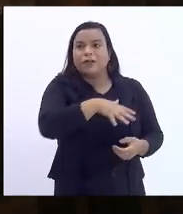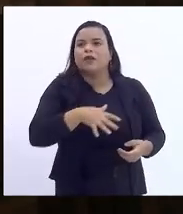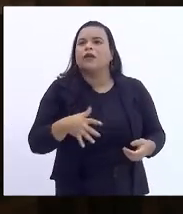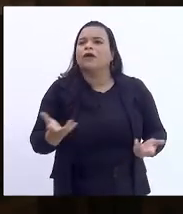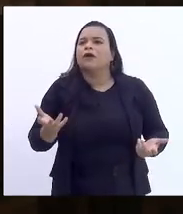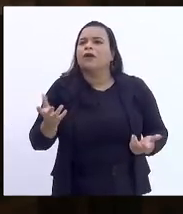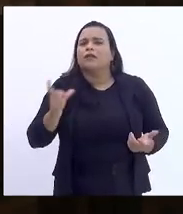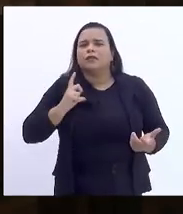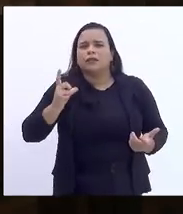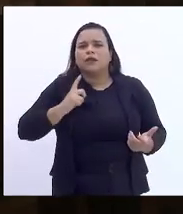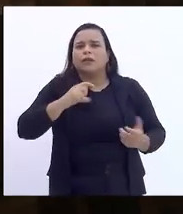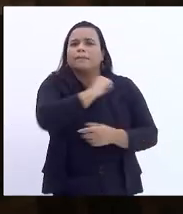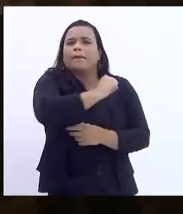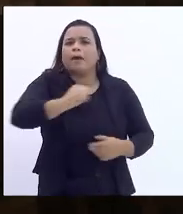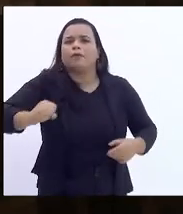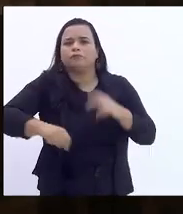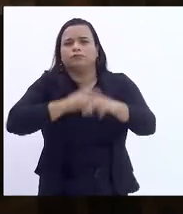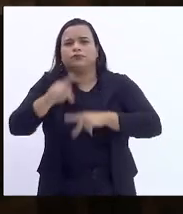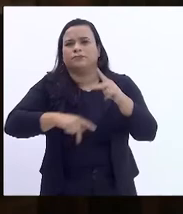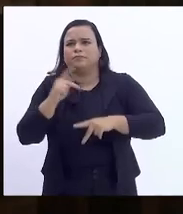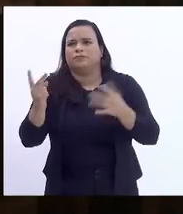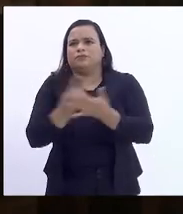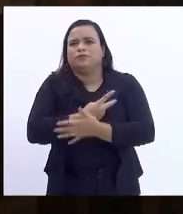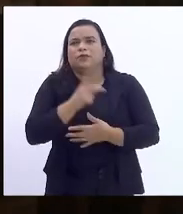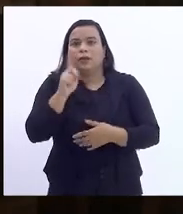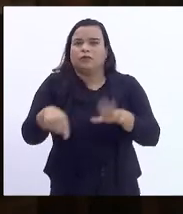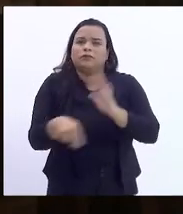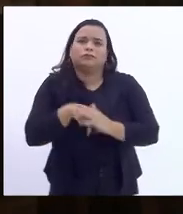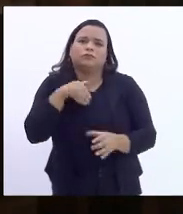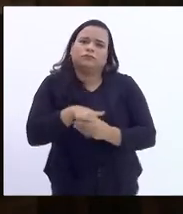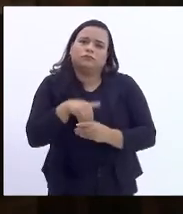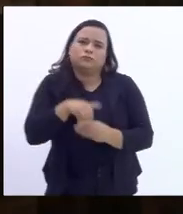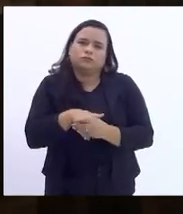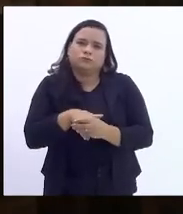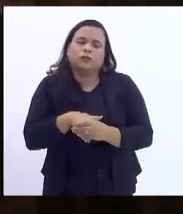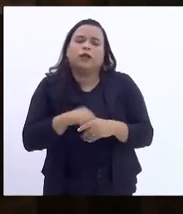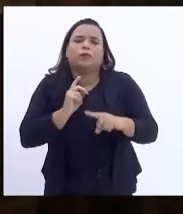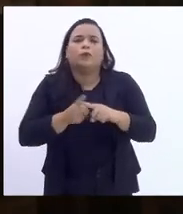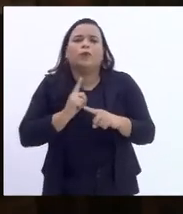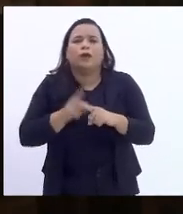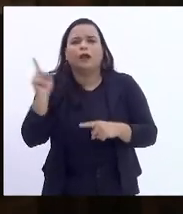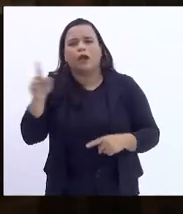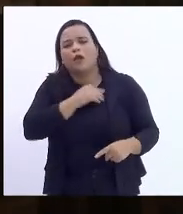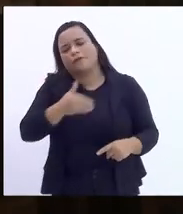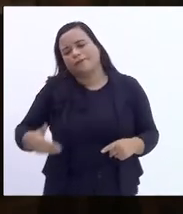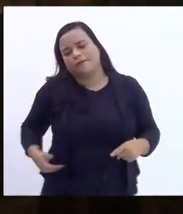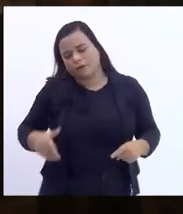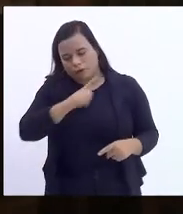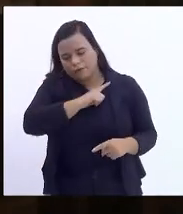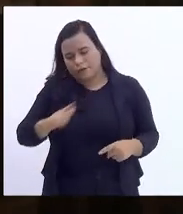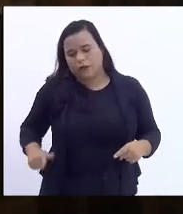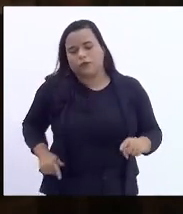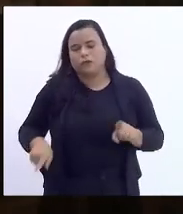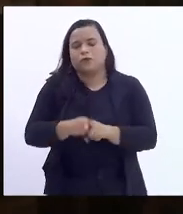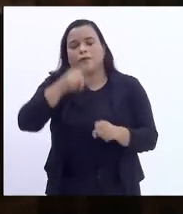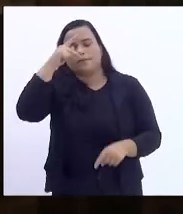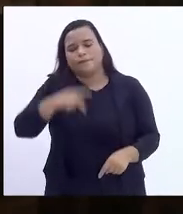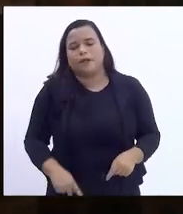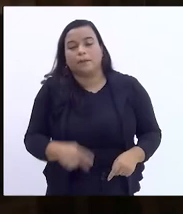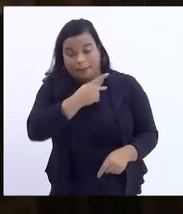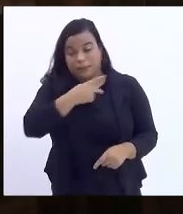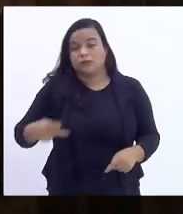nós estamos caracterizando como chacinas eleitoreiras o governador o presidente bolsonaro EA